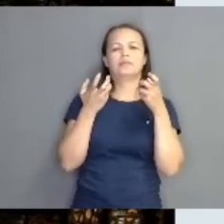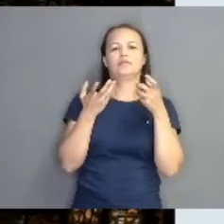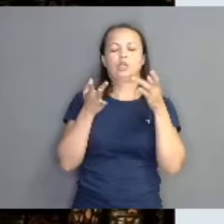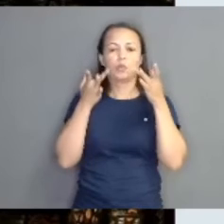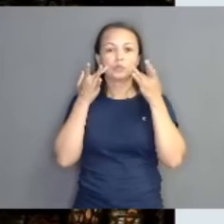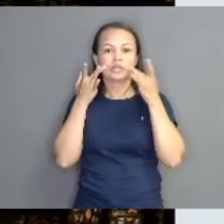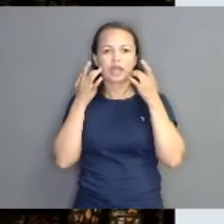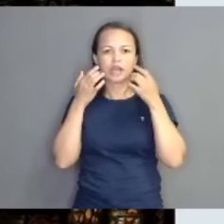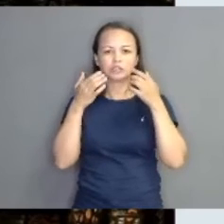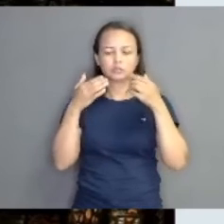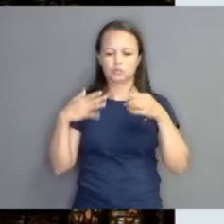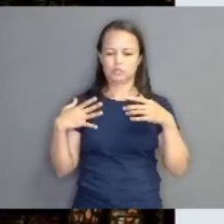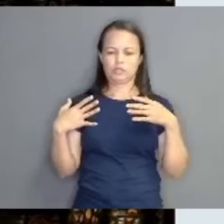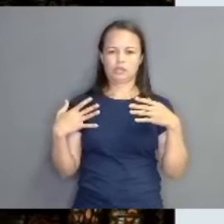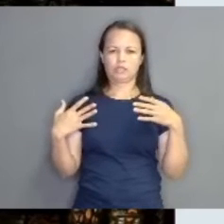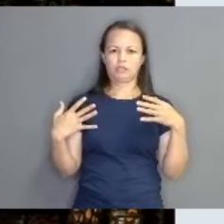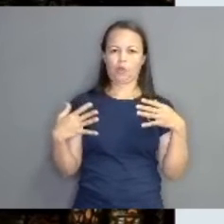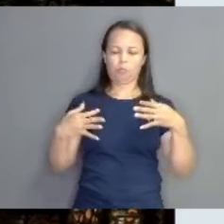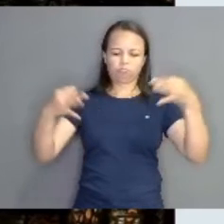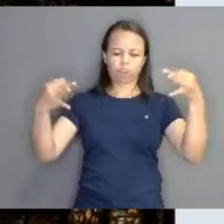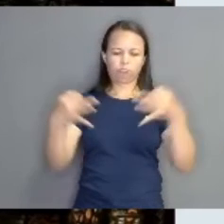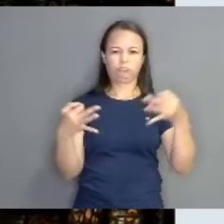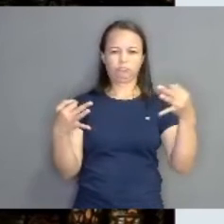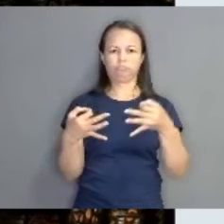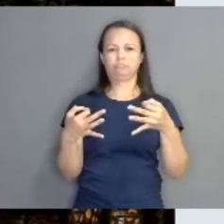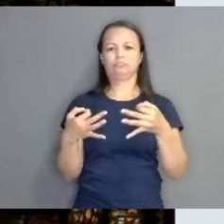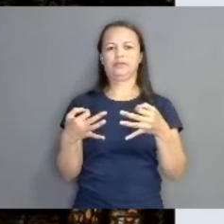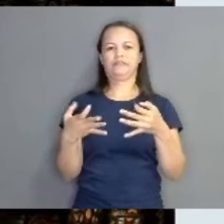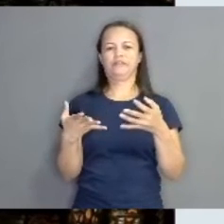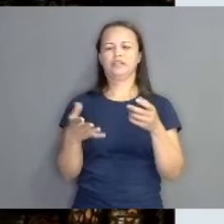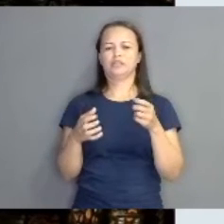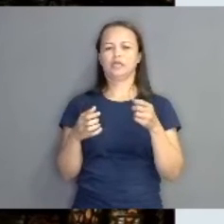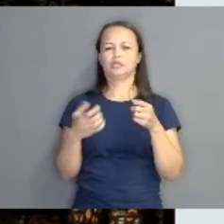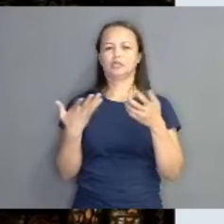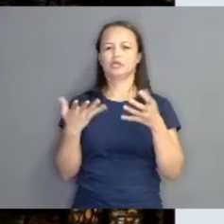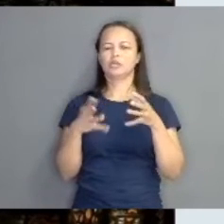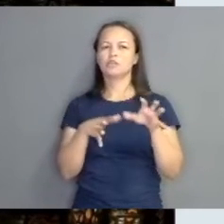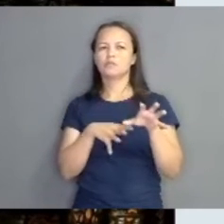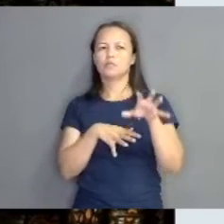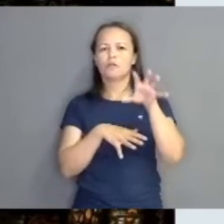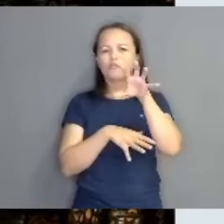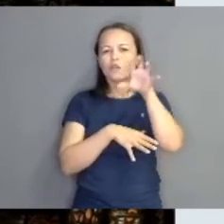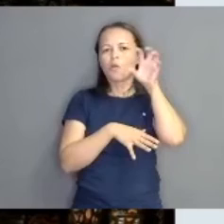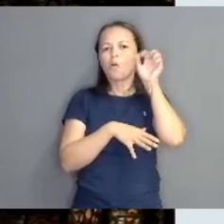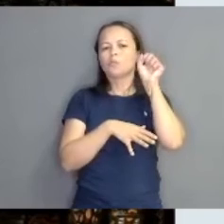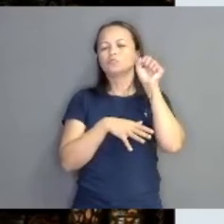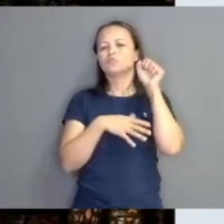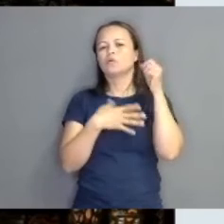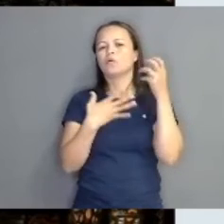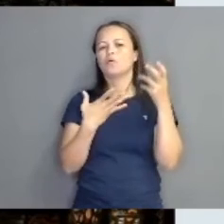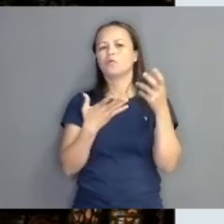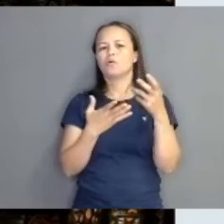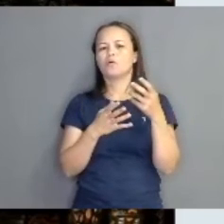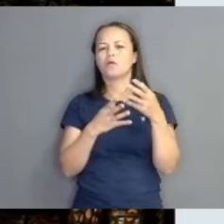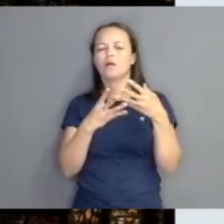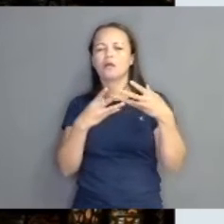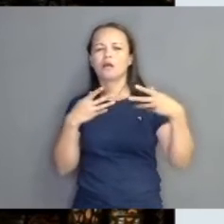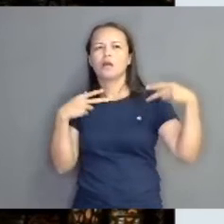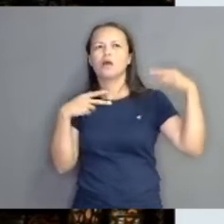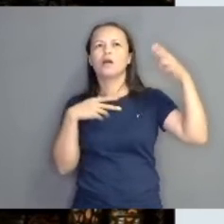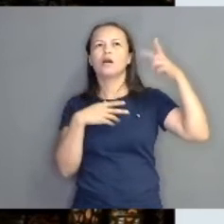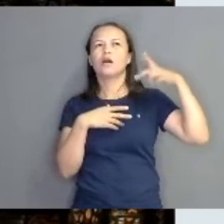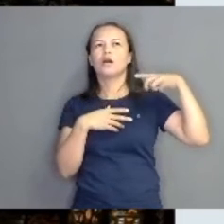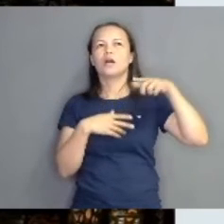tão perfeita que promove um som leve, que chegue até